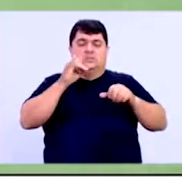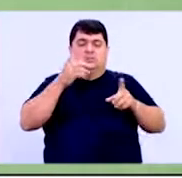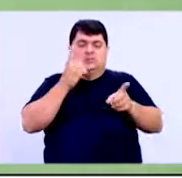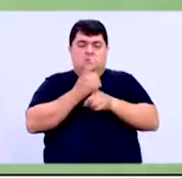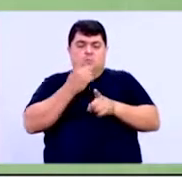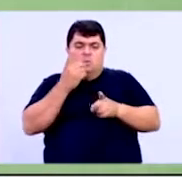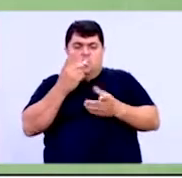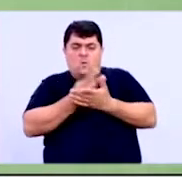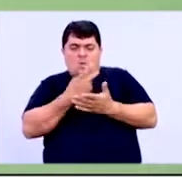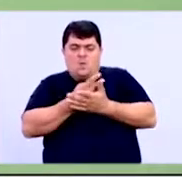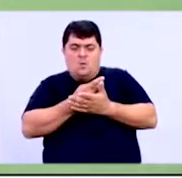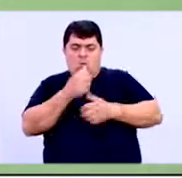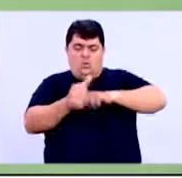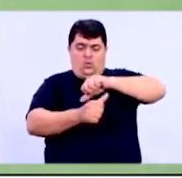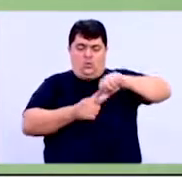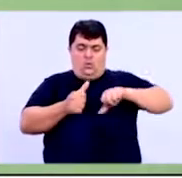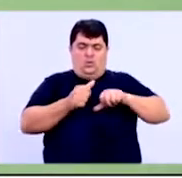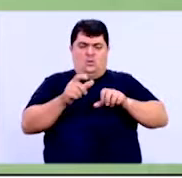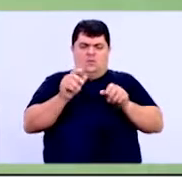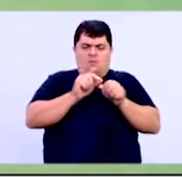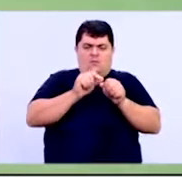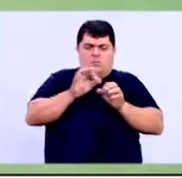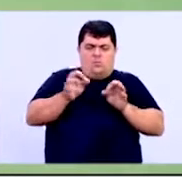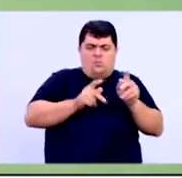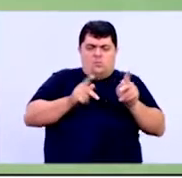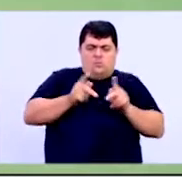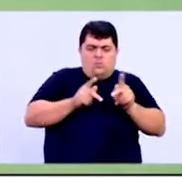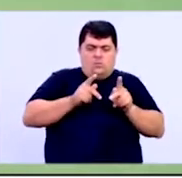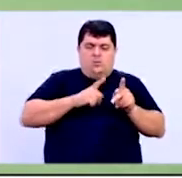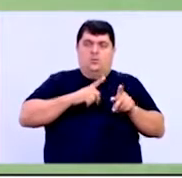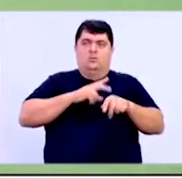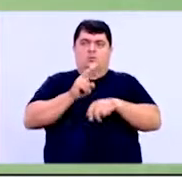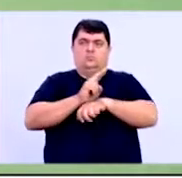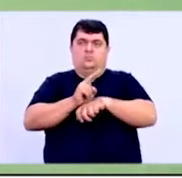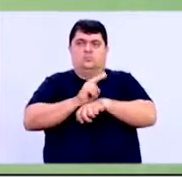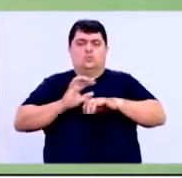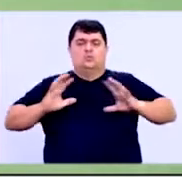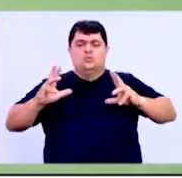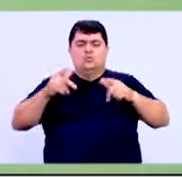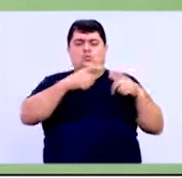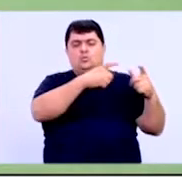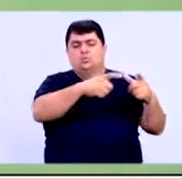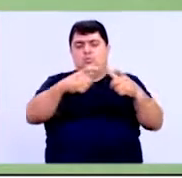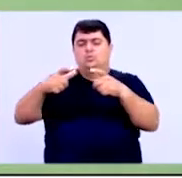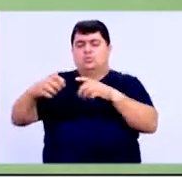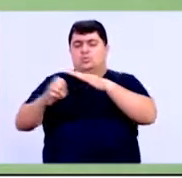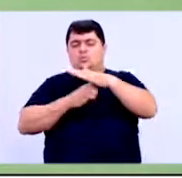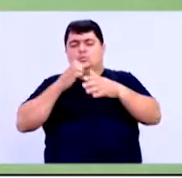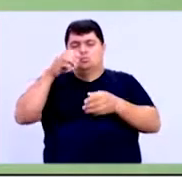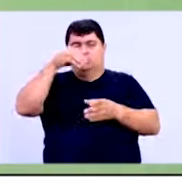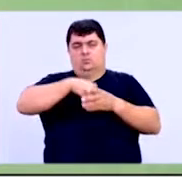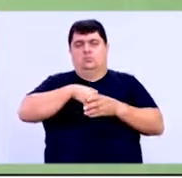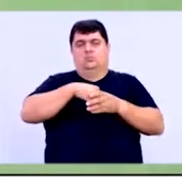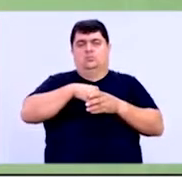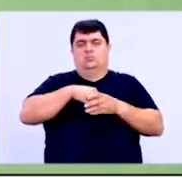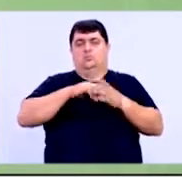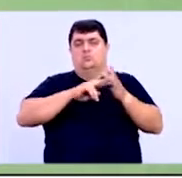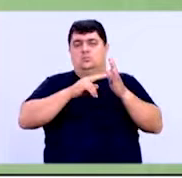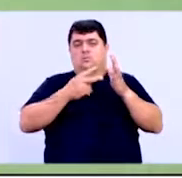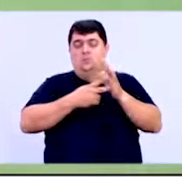detectados, ajustar o plano orçamentário, gerenciar todos os setores organizacionais, significa